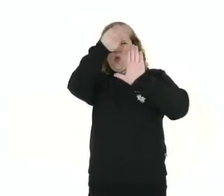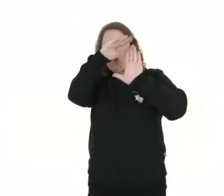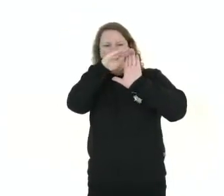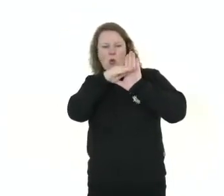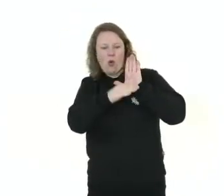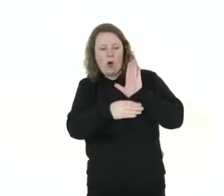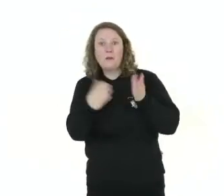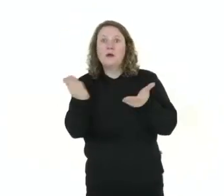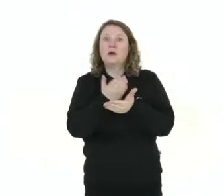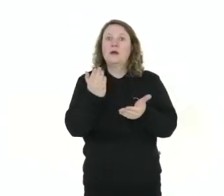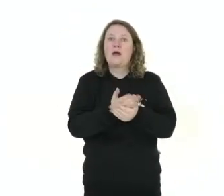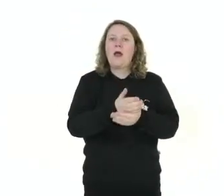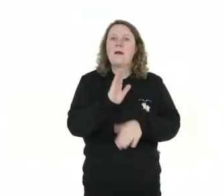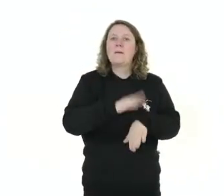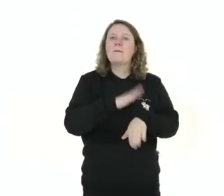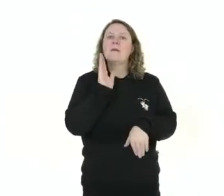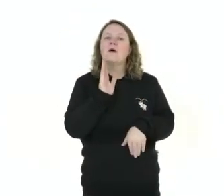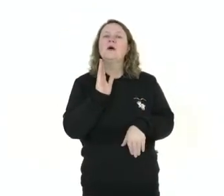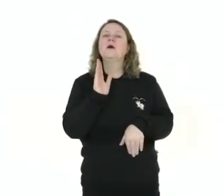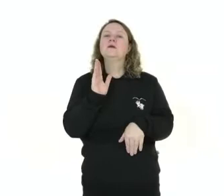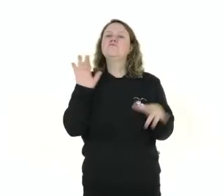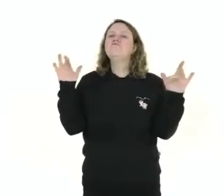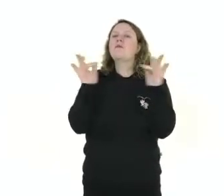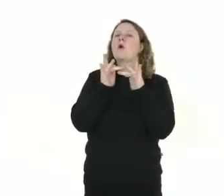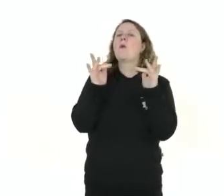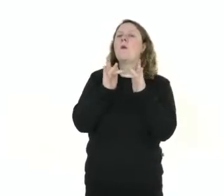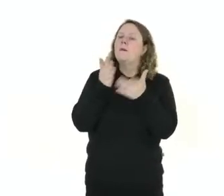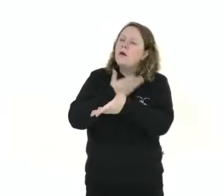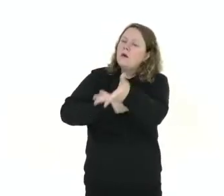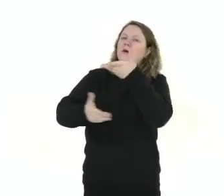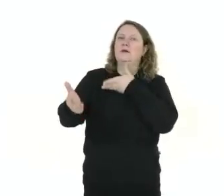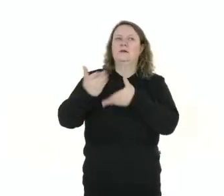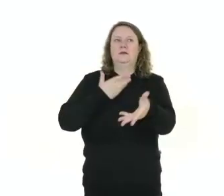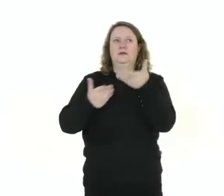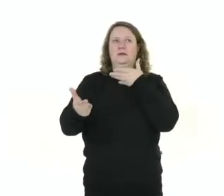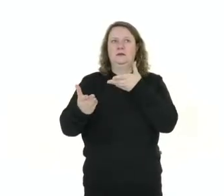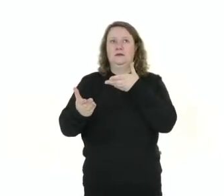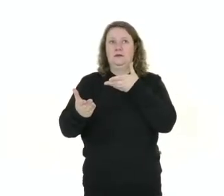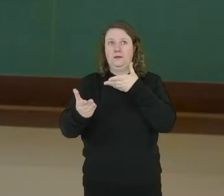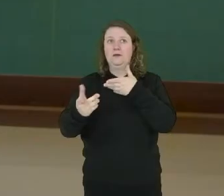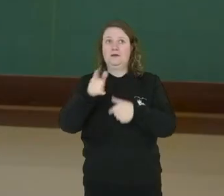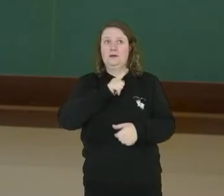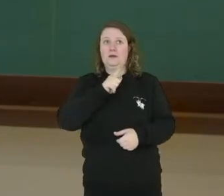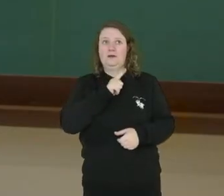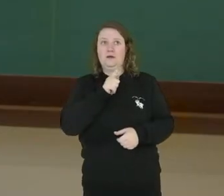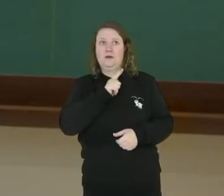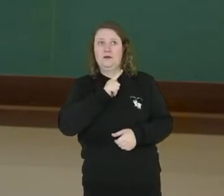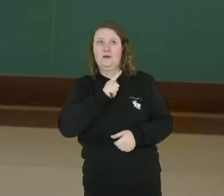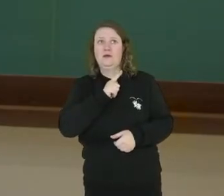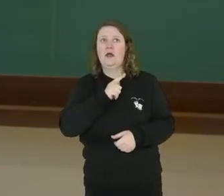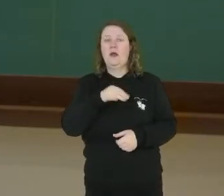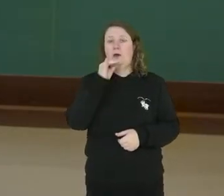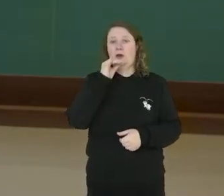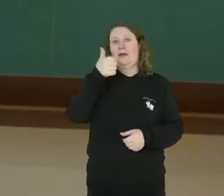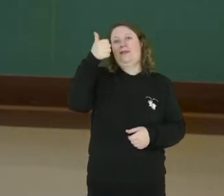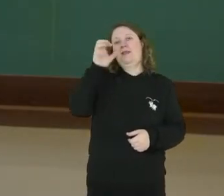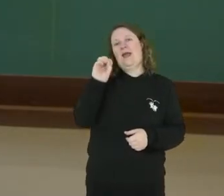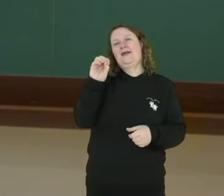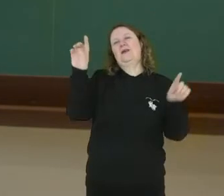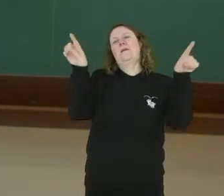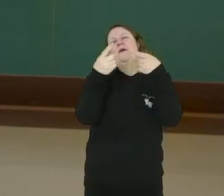que mais estão em sintonia com você. Quais são as 10 músicas preferidas? Quais são as músicas que